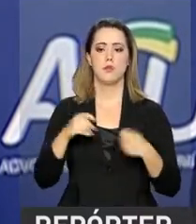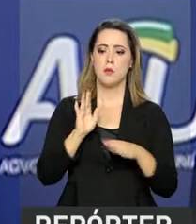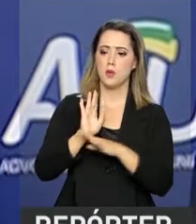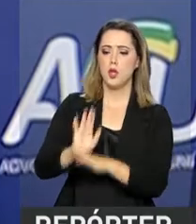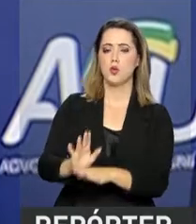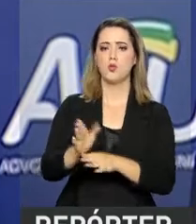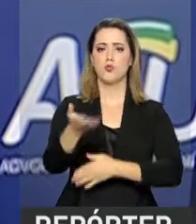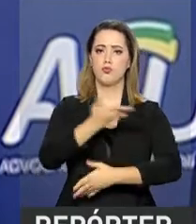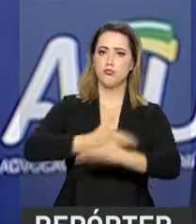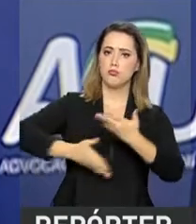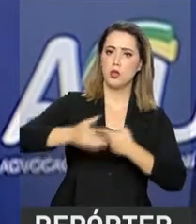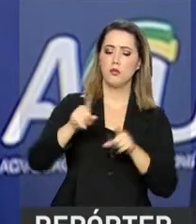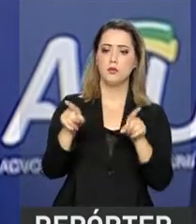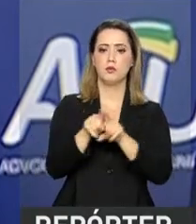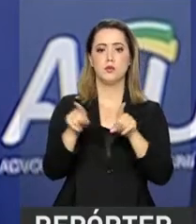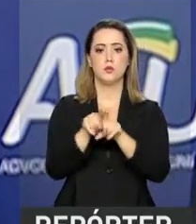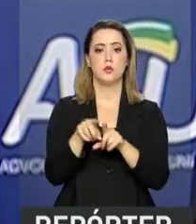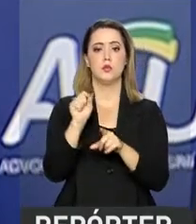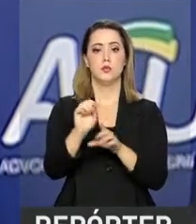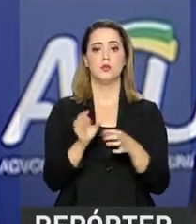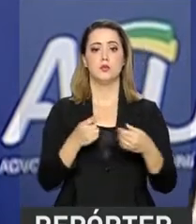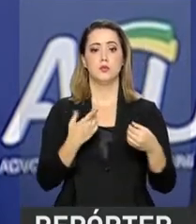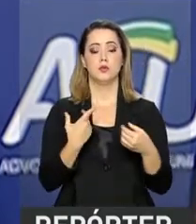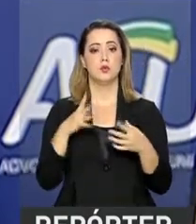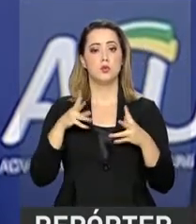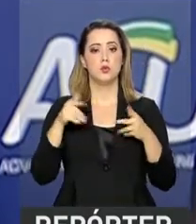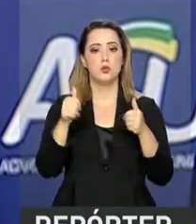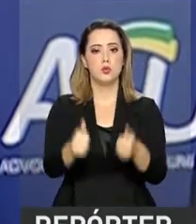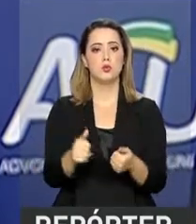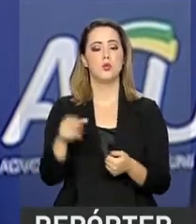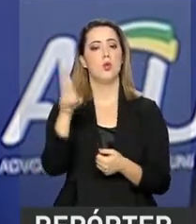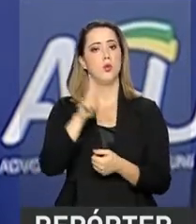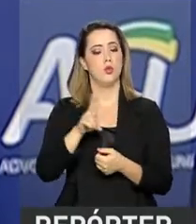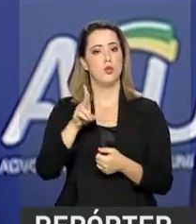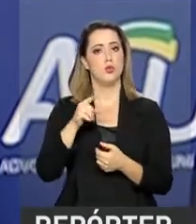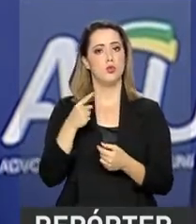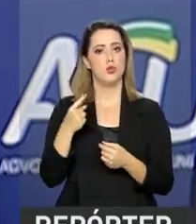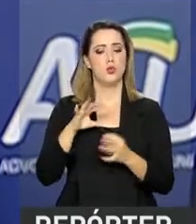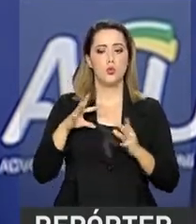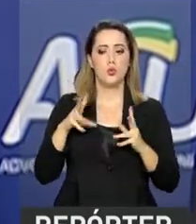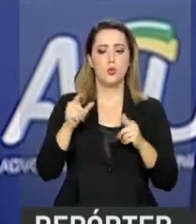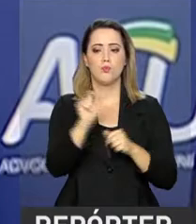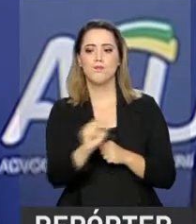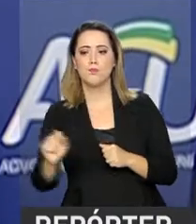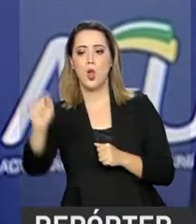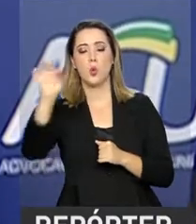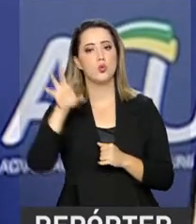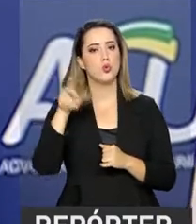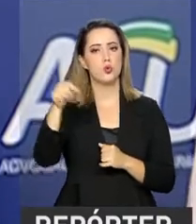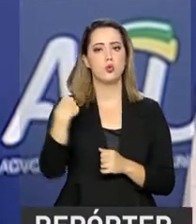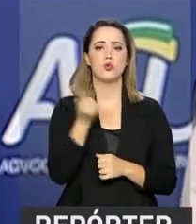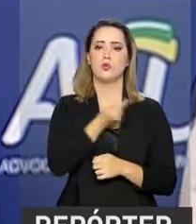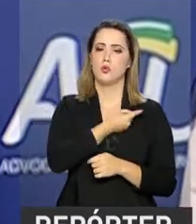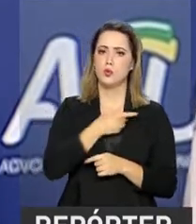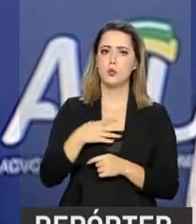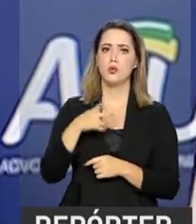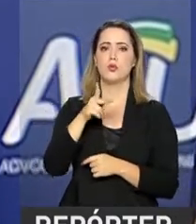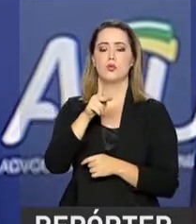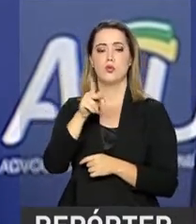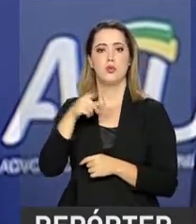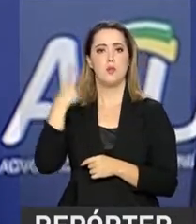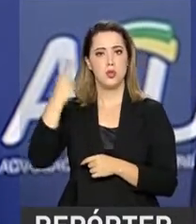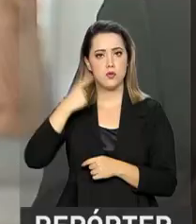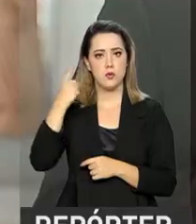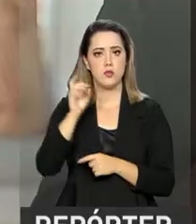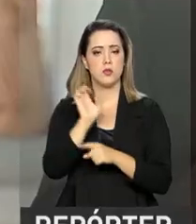e é também é das 8 às demais de todas as unidades da federação aqui em especial também dos nossos colegas procuradores gerais